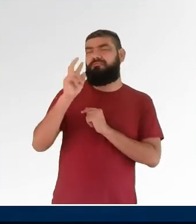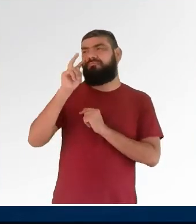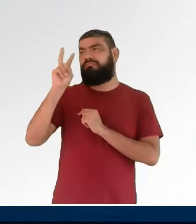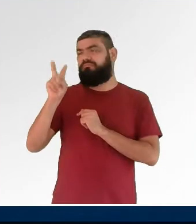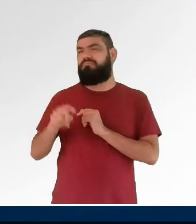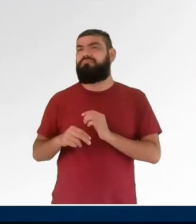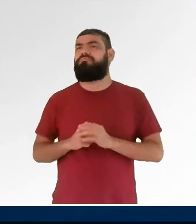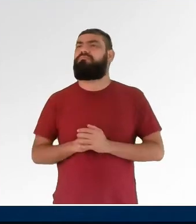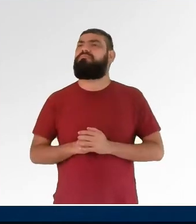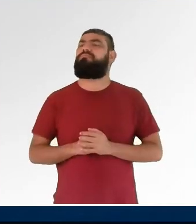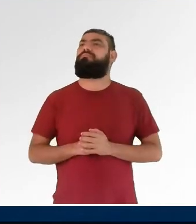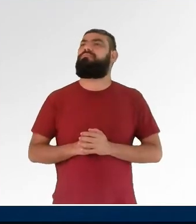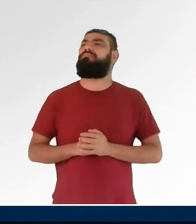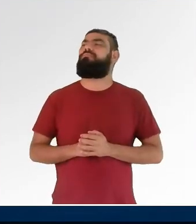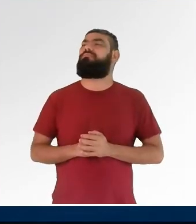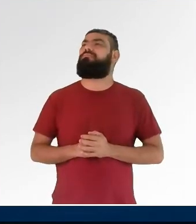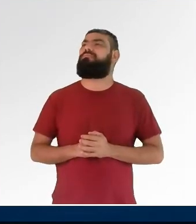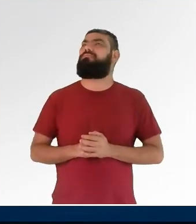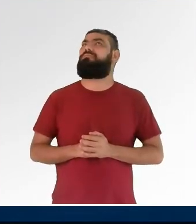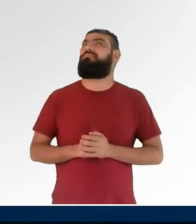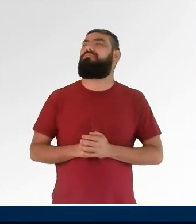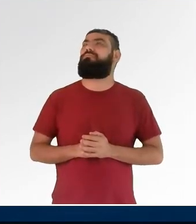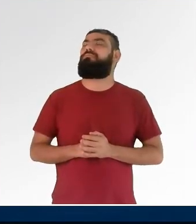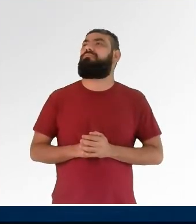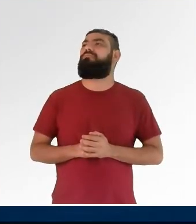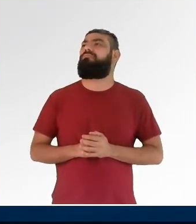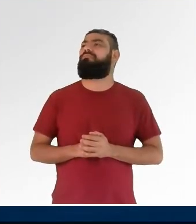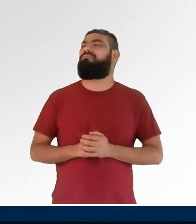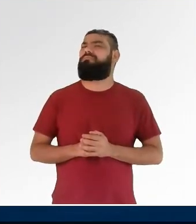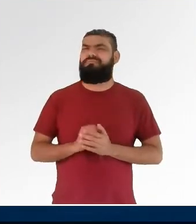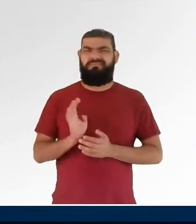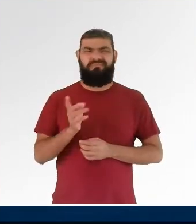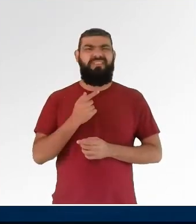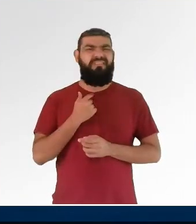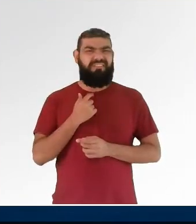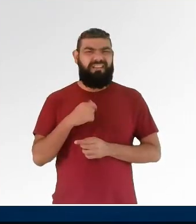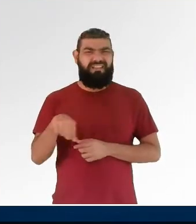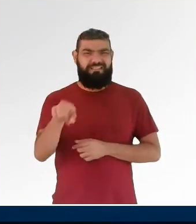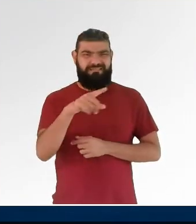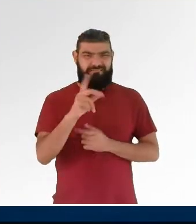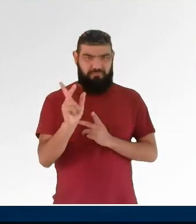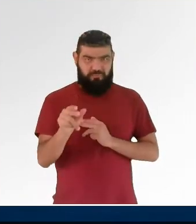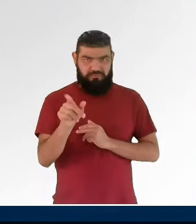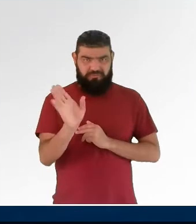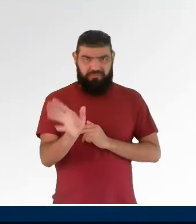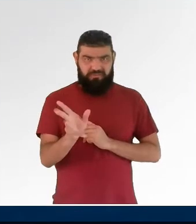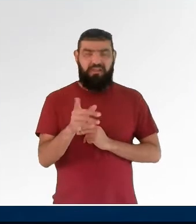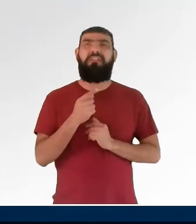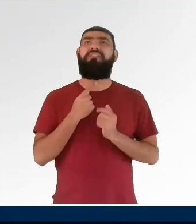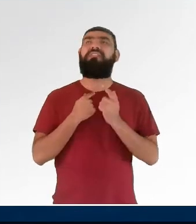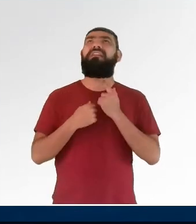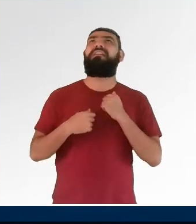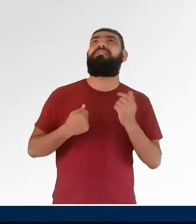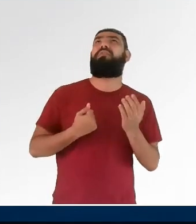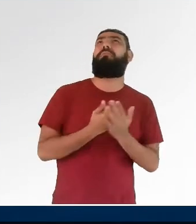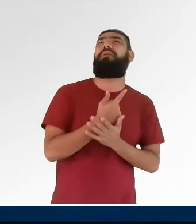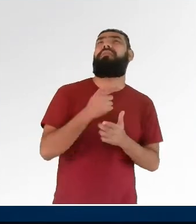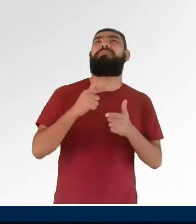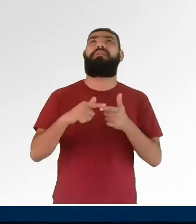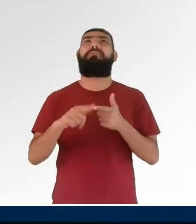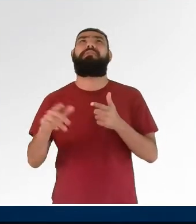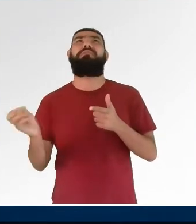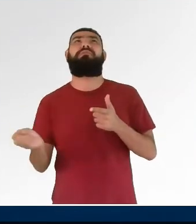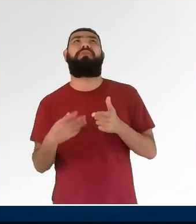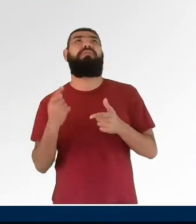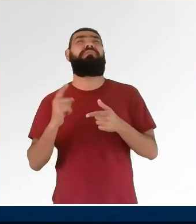nem tomar sorvete a cada hora. Já teve essas vontades também? Já teve a vontade de comprar um sapato novo porque não aguenta